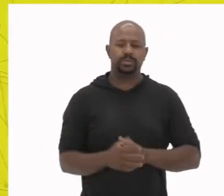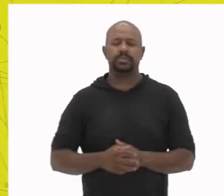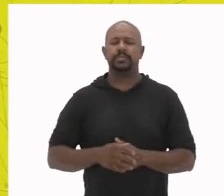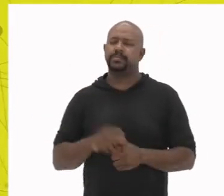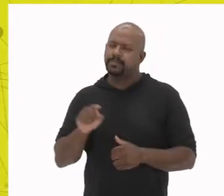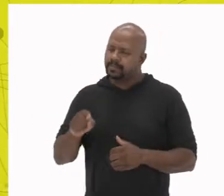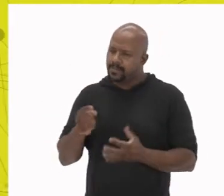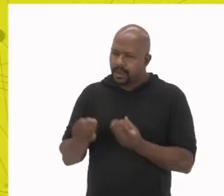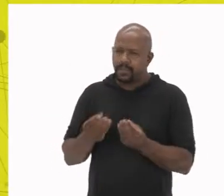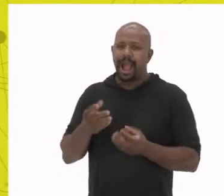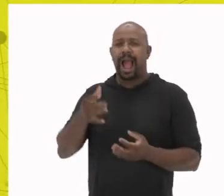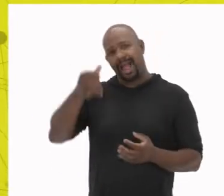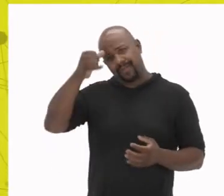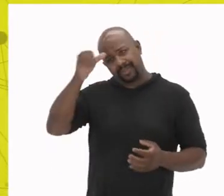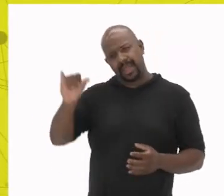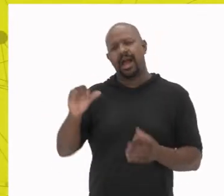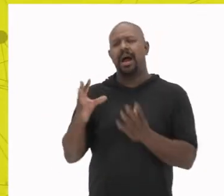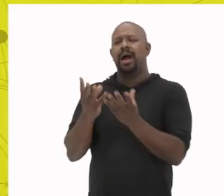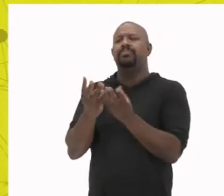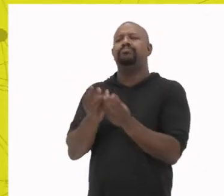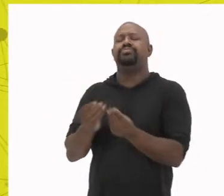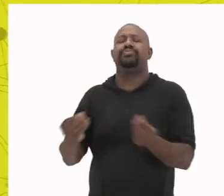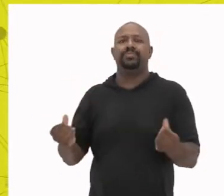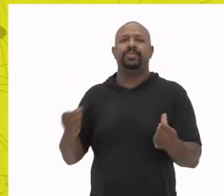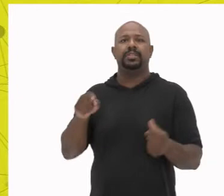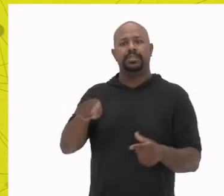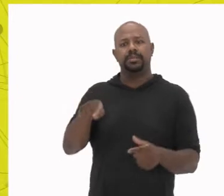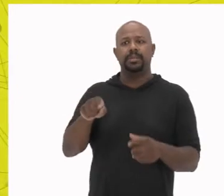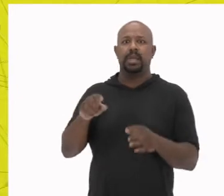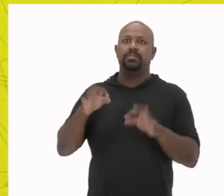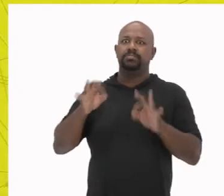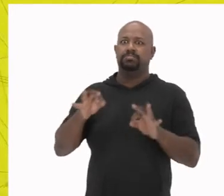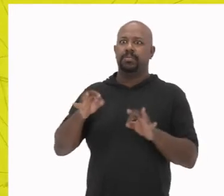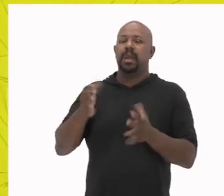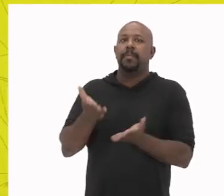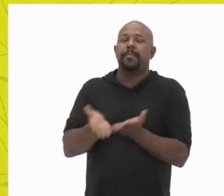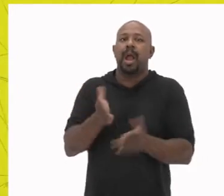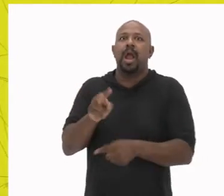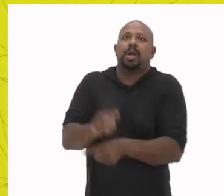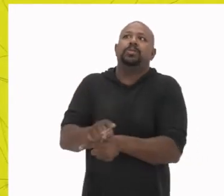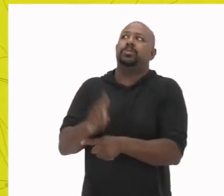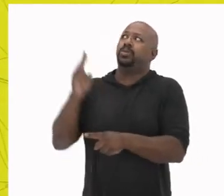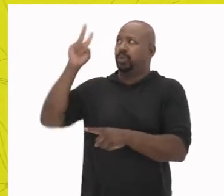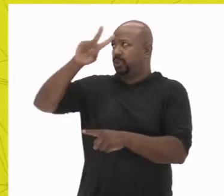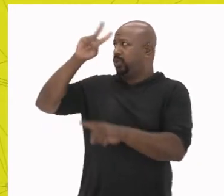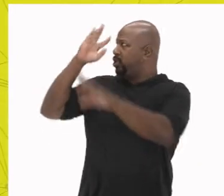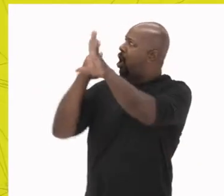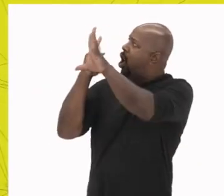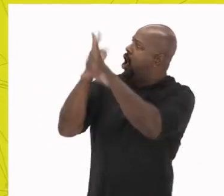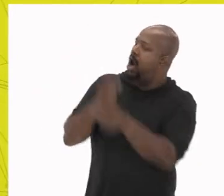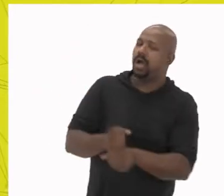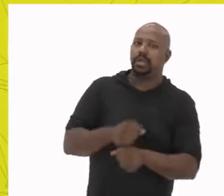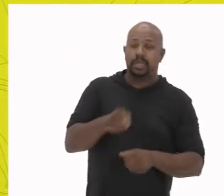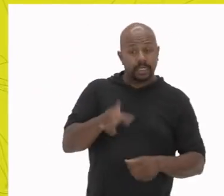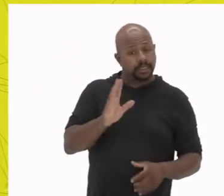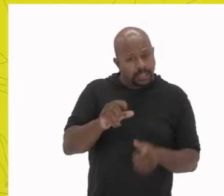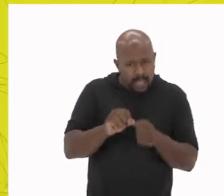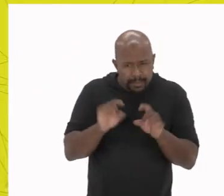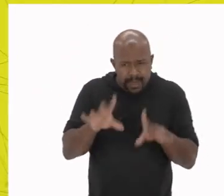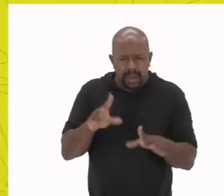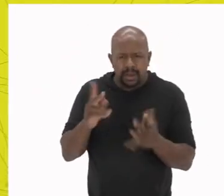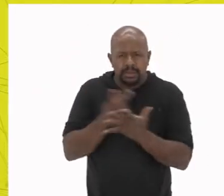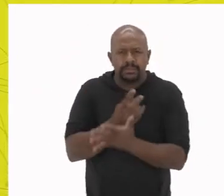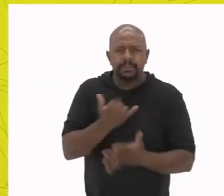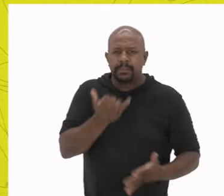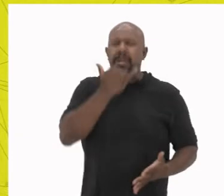uso, intervindo de modo a não comprometer a sua integridade e seu caráter histórico. Ela é realizada